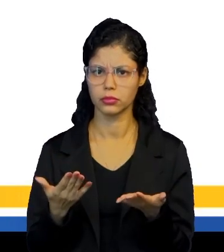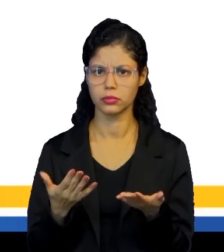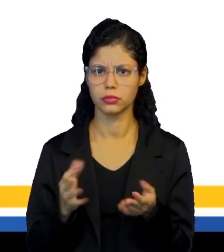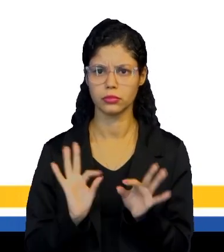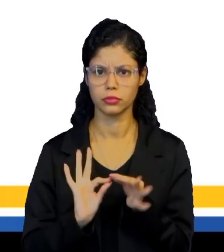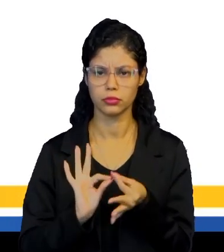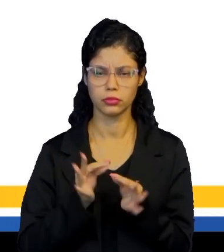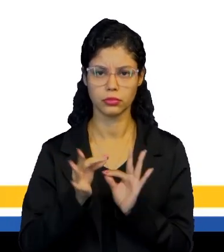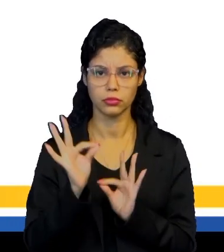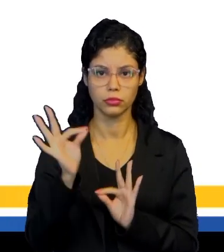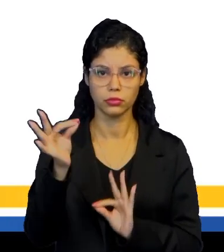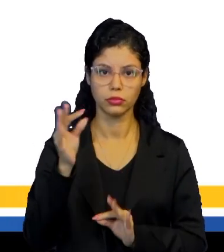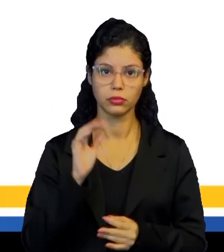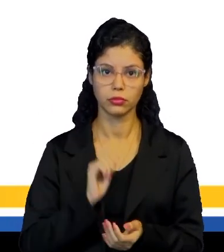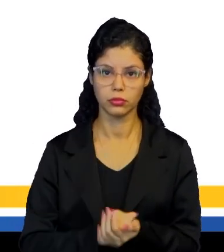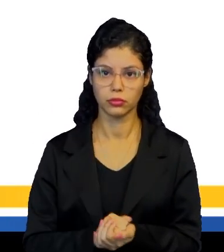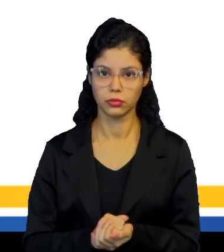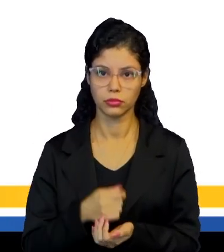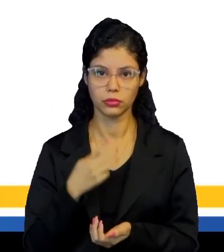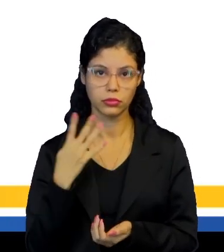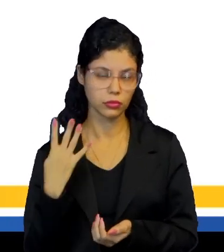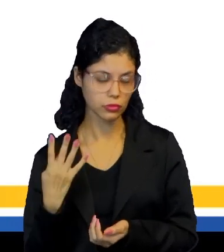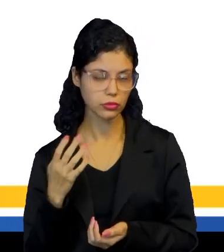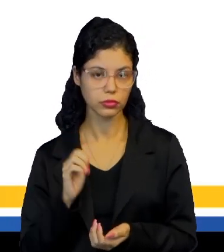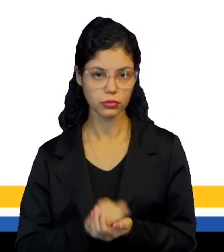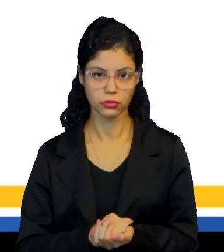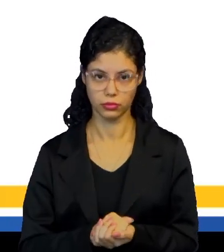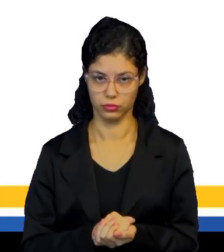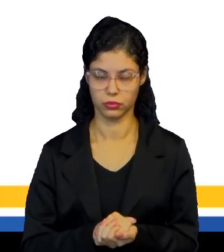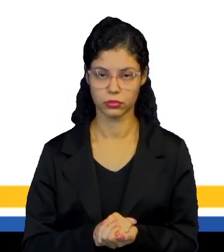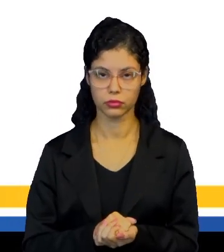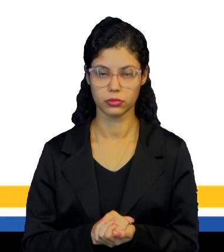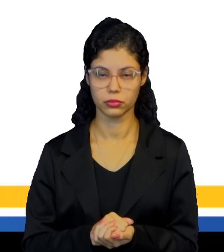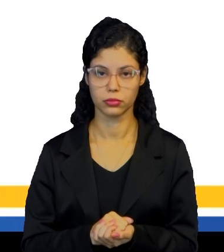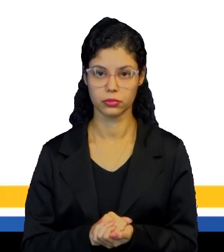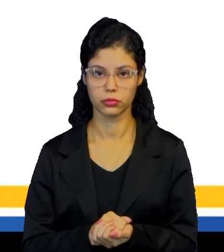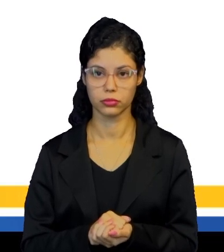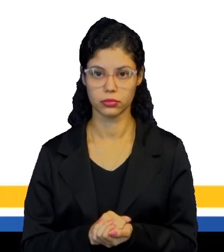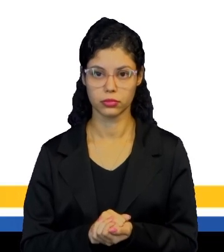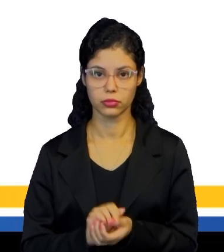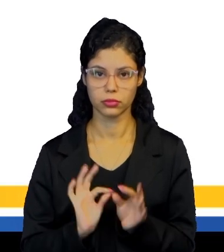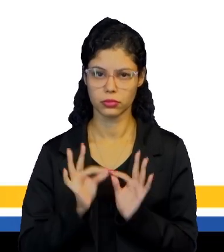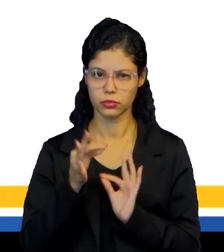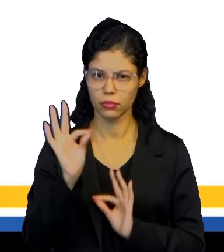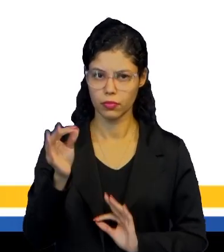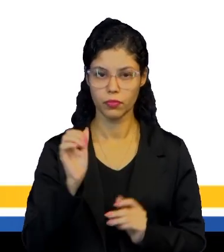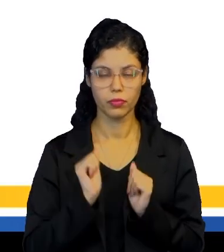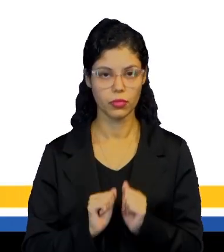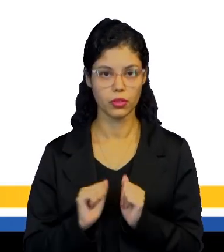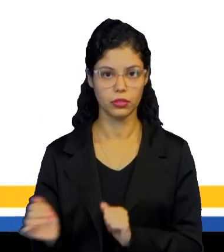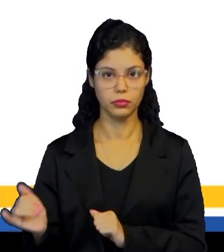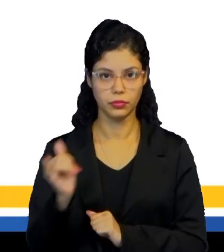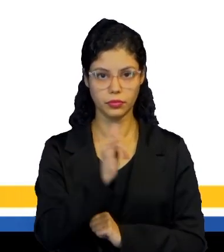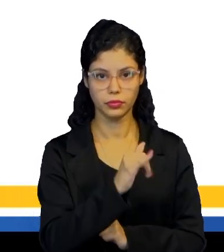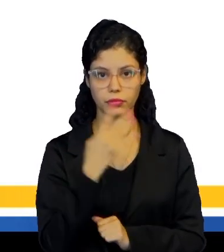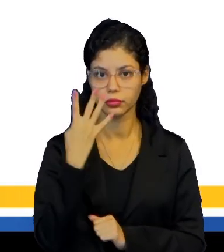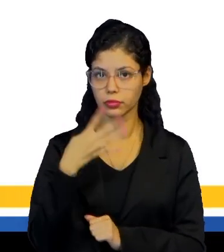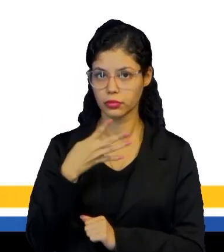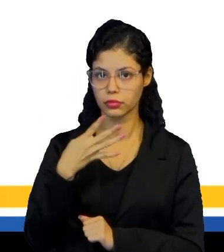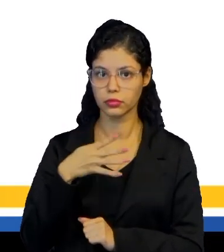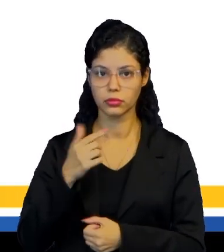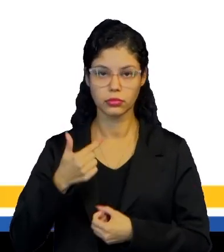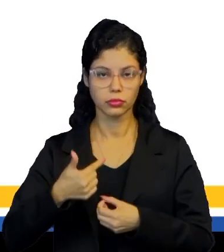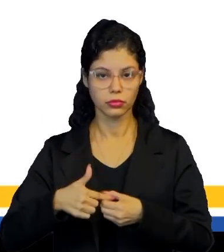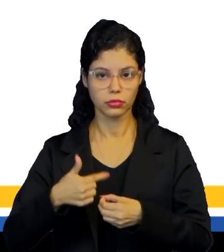em qual nesse caso aí ó Ruan tu tá qual longe o carro Pode